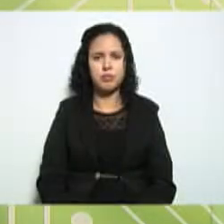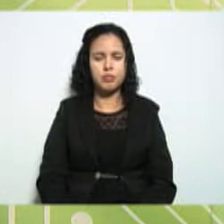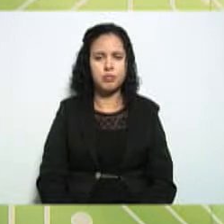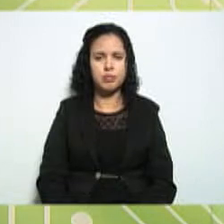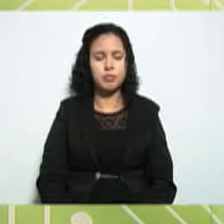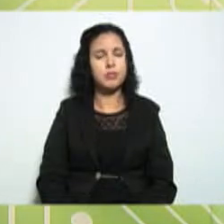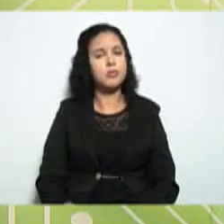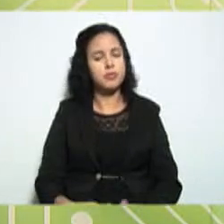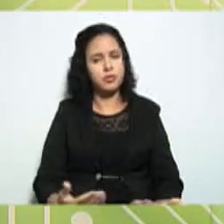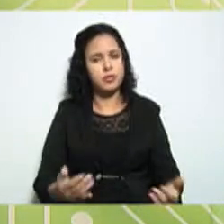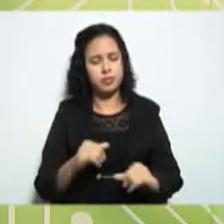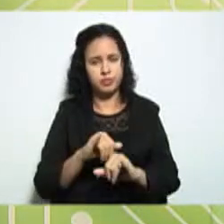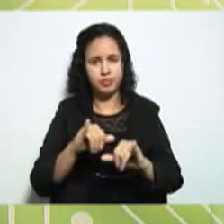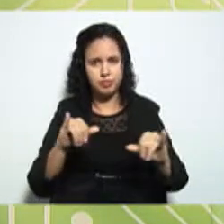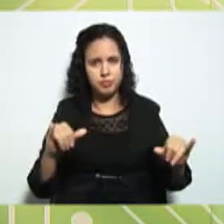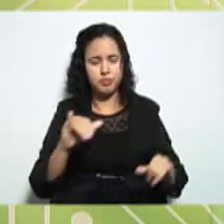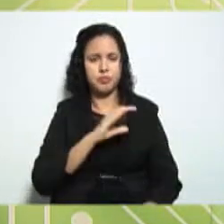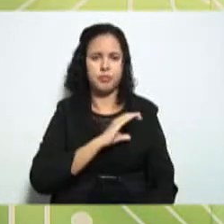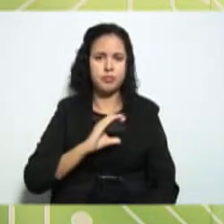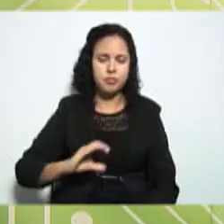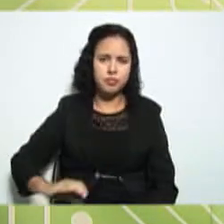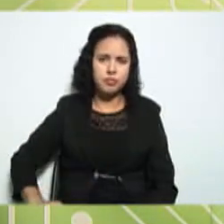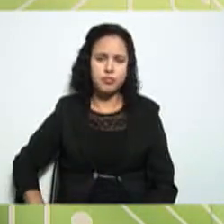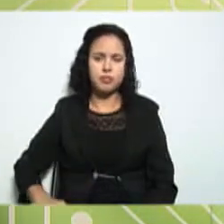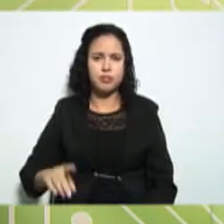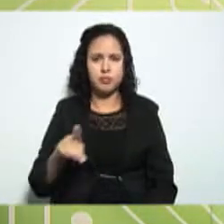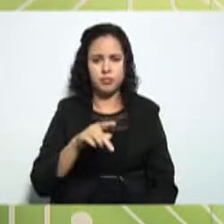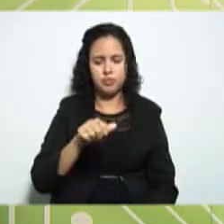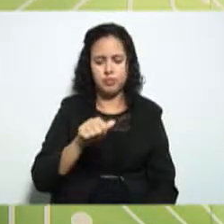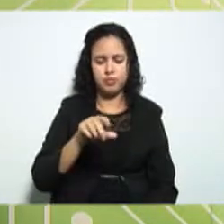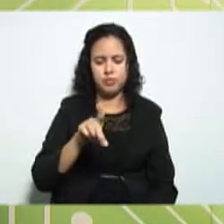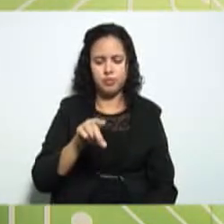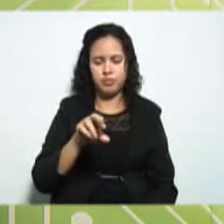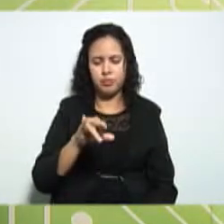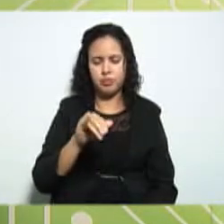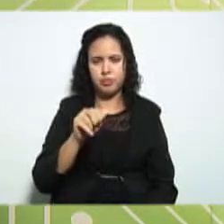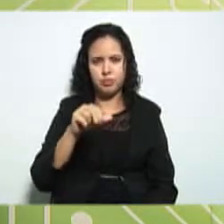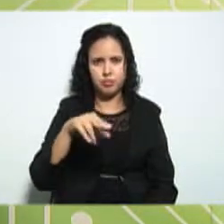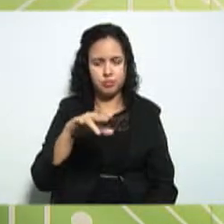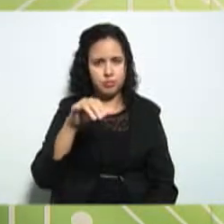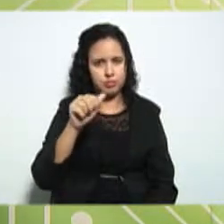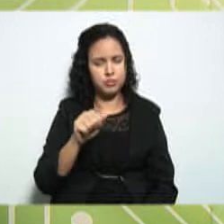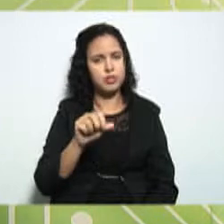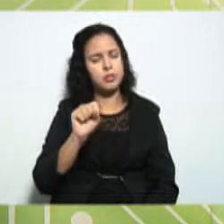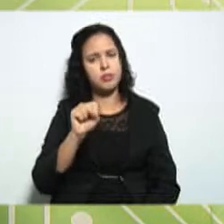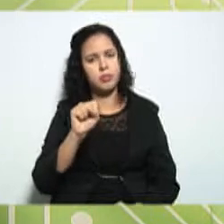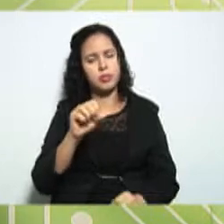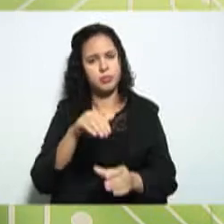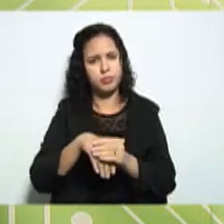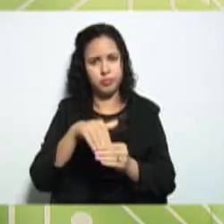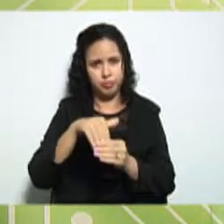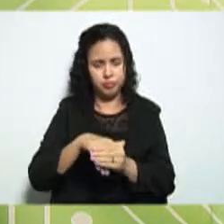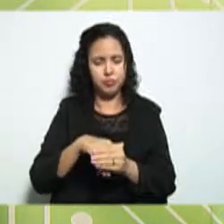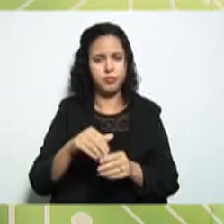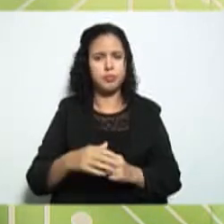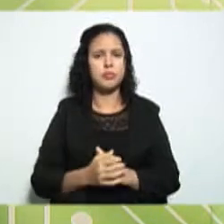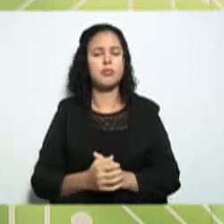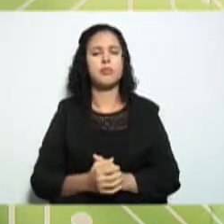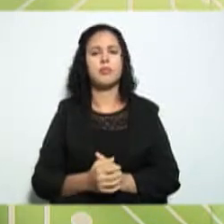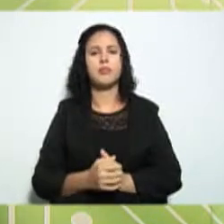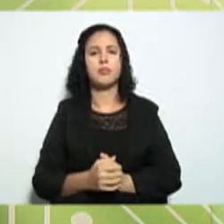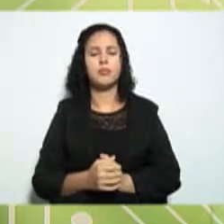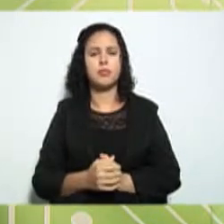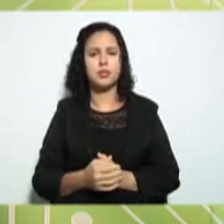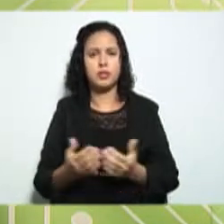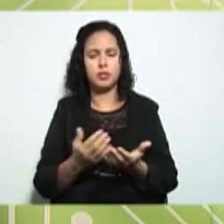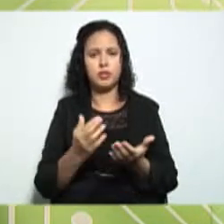Ficou o recado, então, da nossa coordenadora, a professora Adriana. É uma oportunidade para participar do nosso processo democrático. Não deixem de participar. Vamos para a